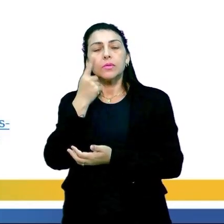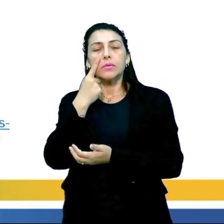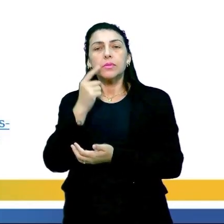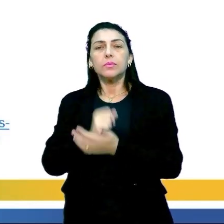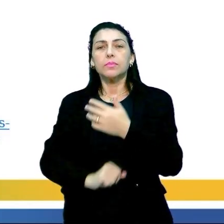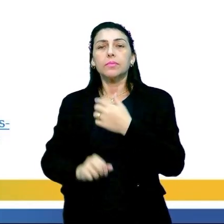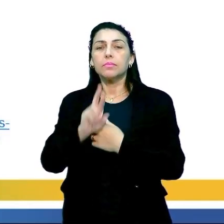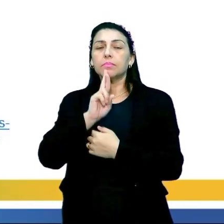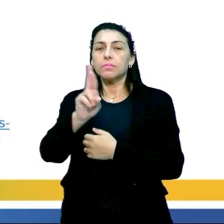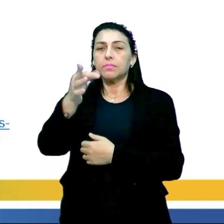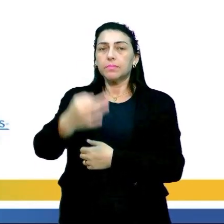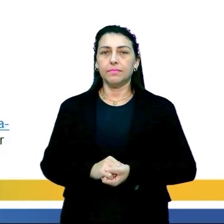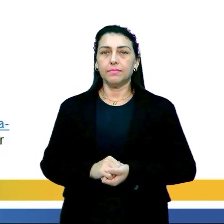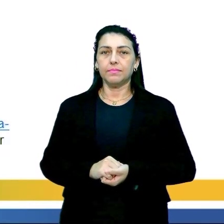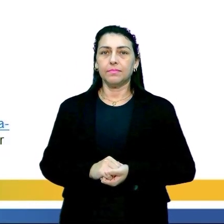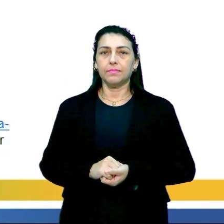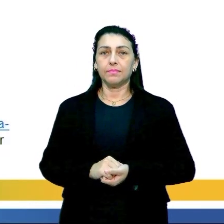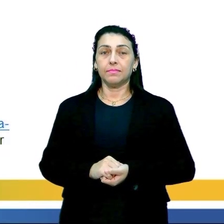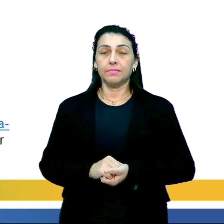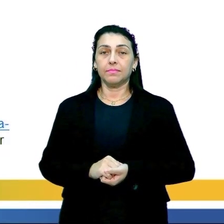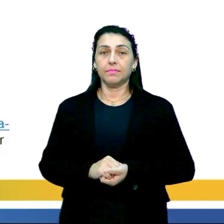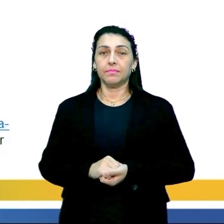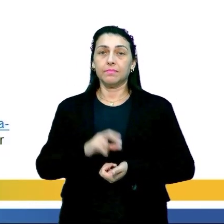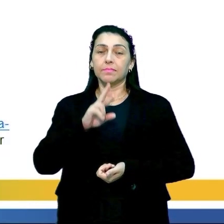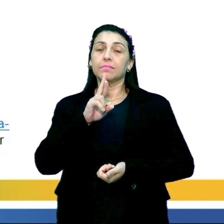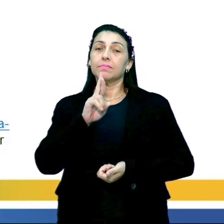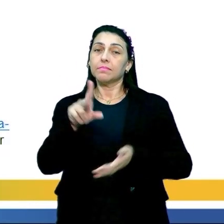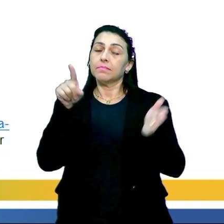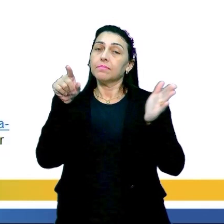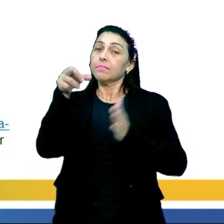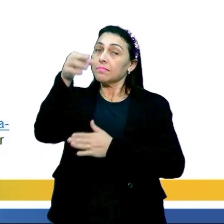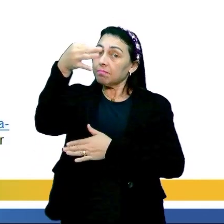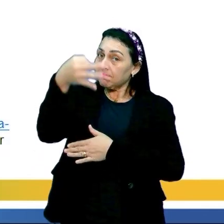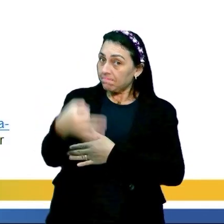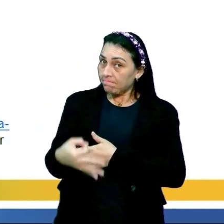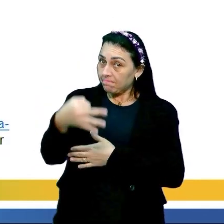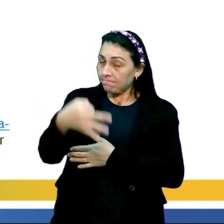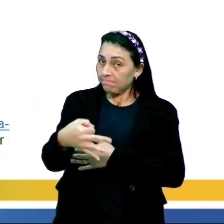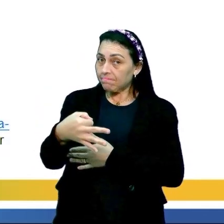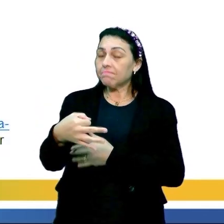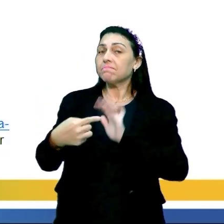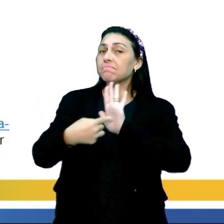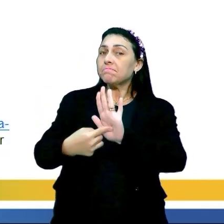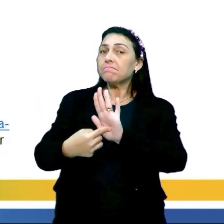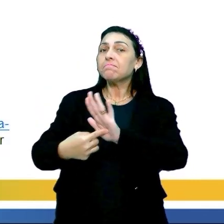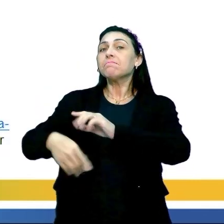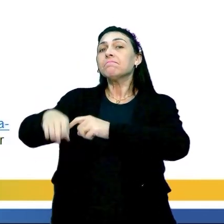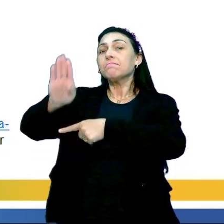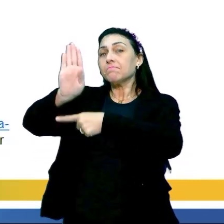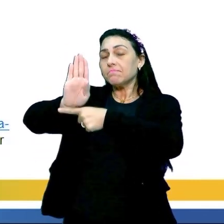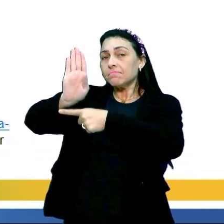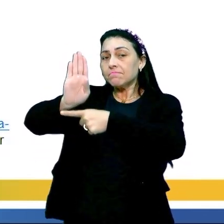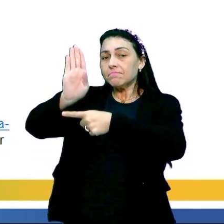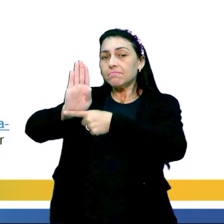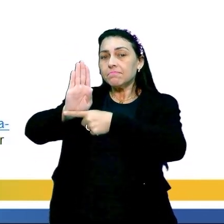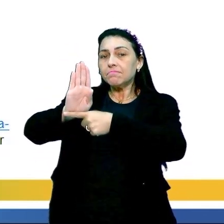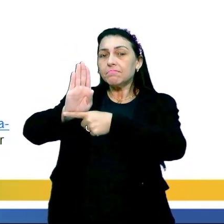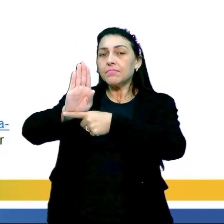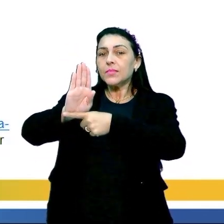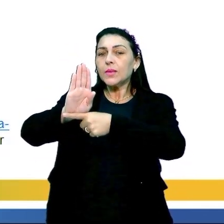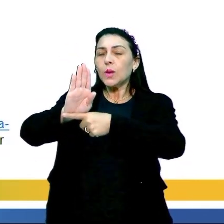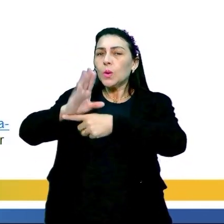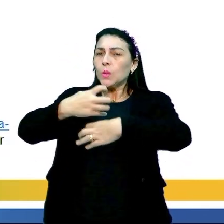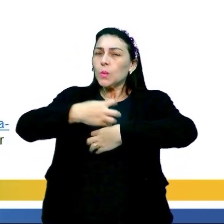a alternativa correta, a alternativa expressa, correta, expressa na letra B, expressão